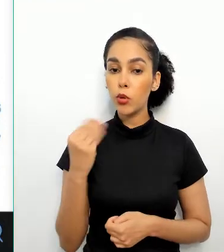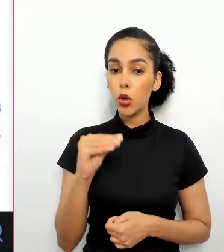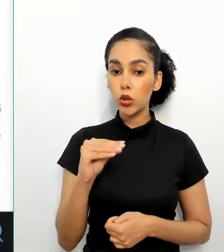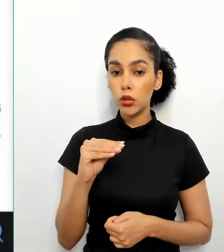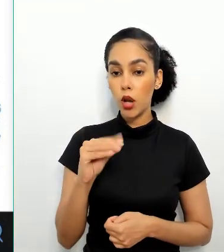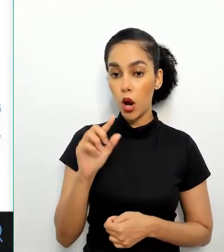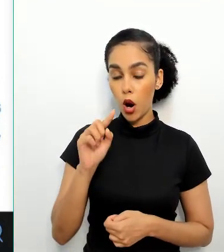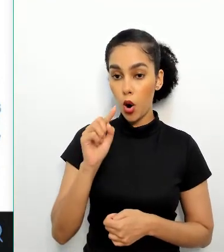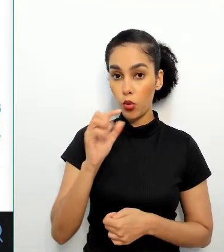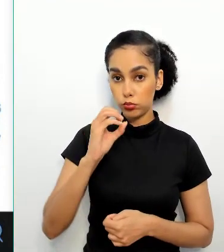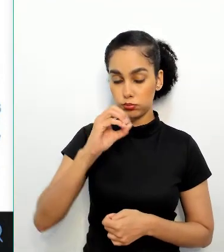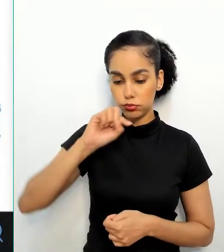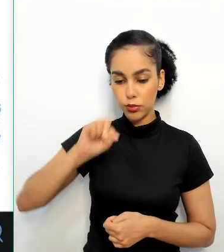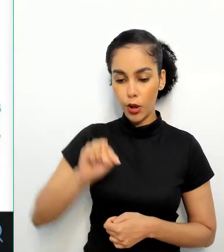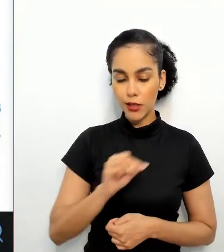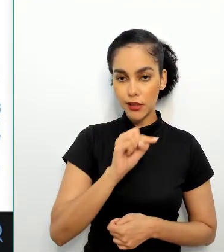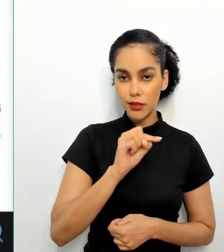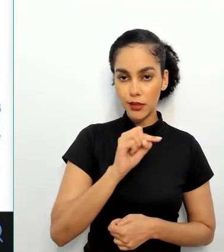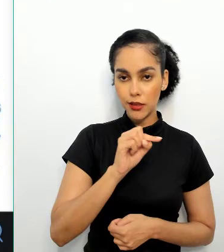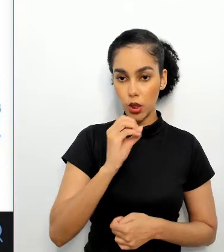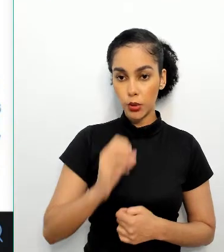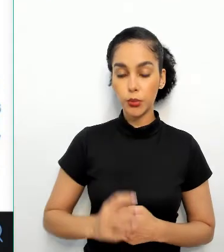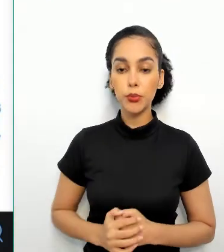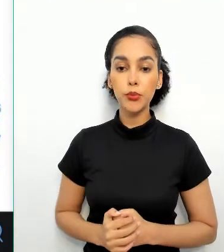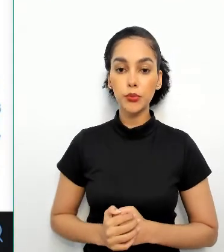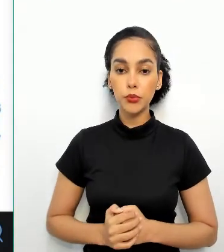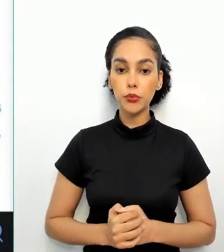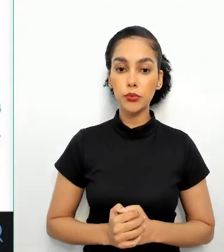na resposta, você coloca uma casa decimal.